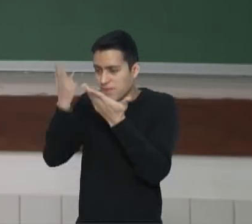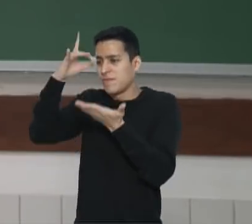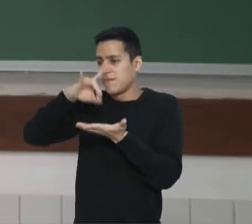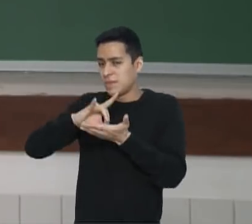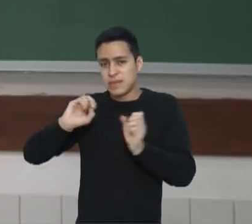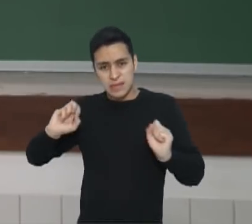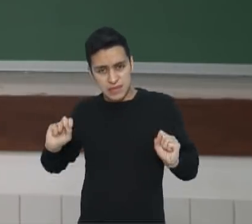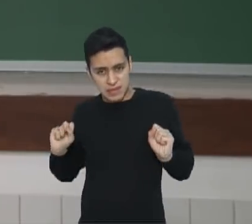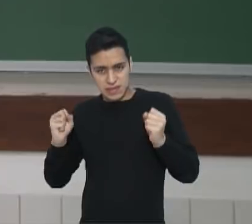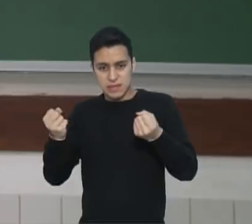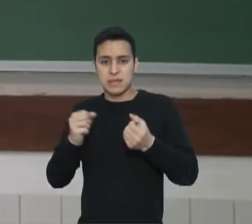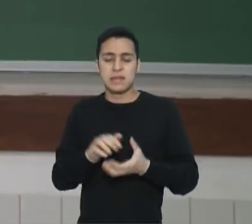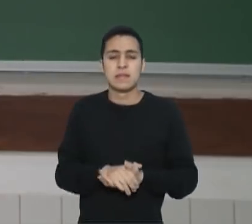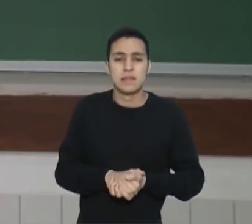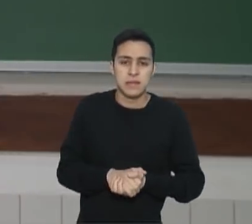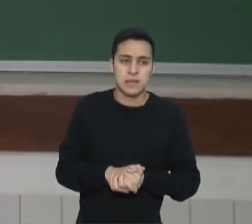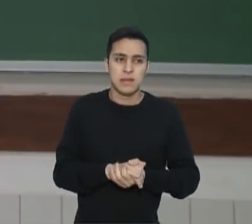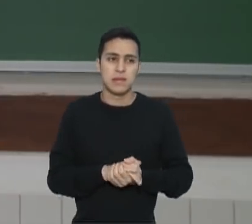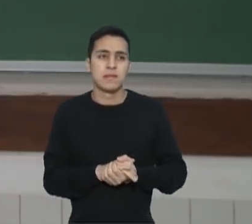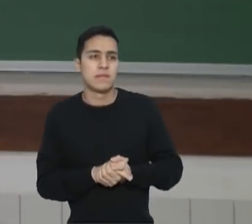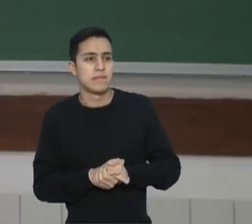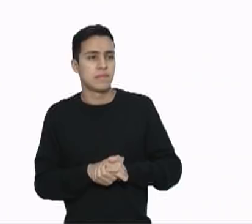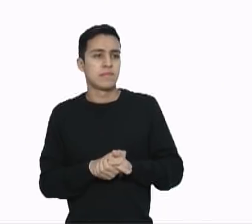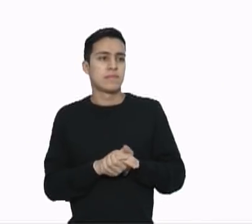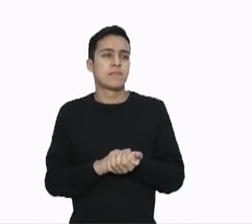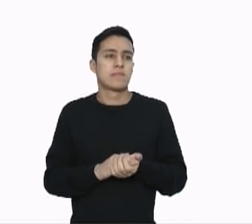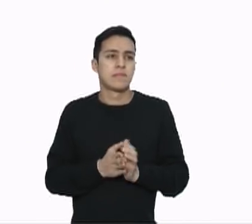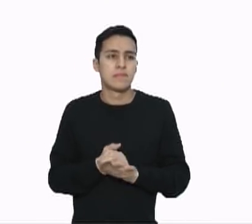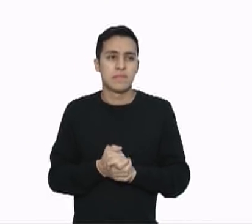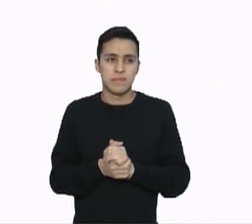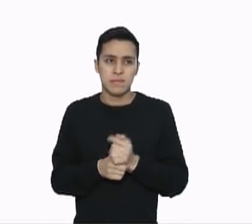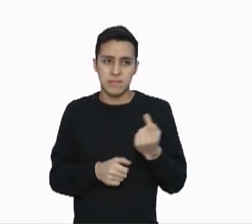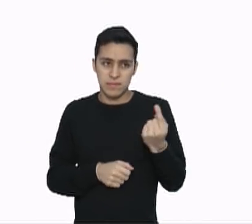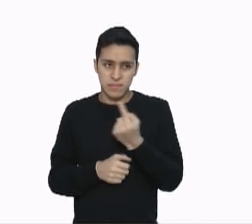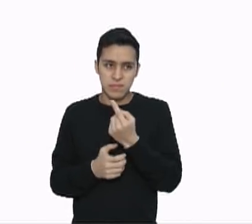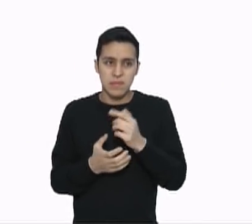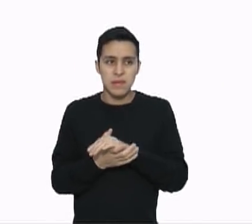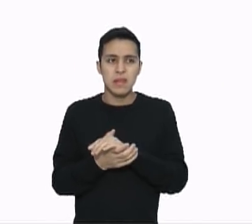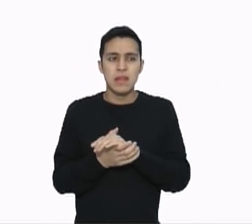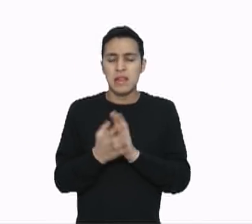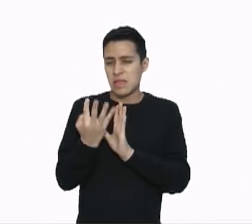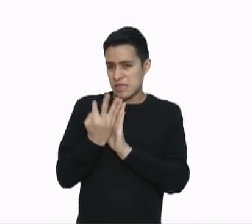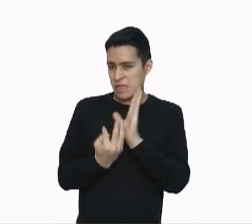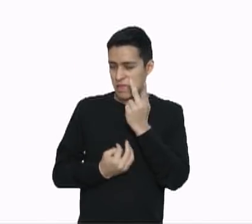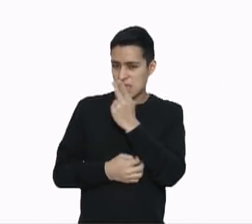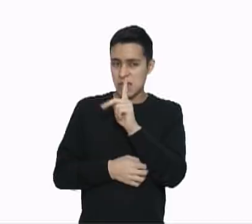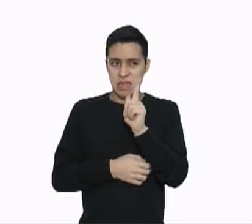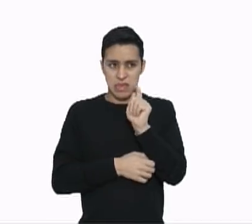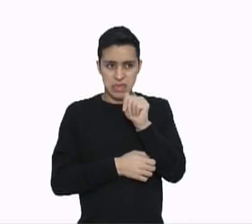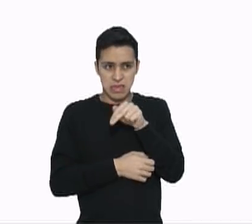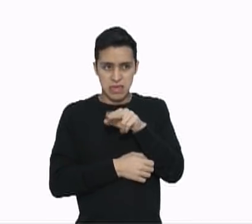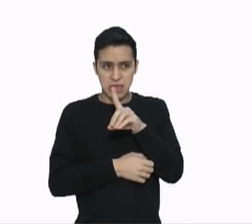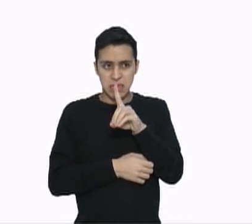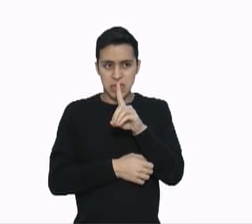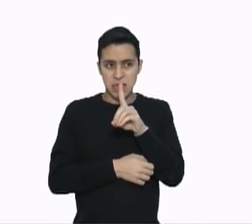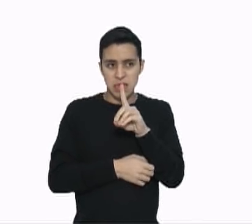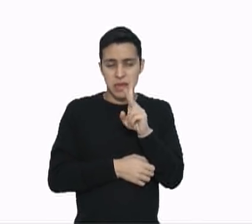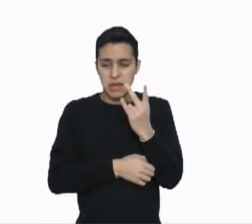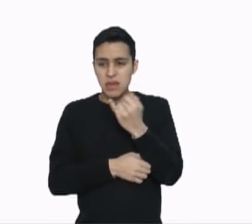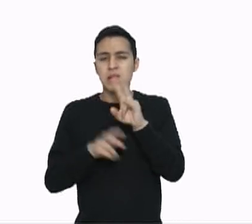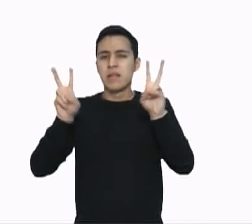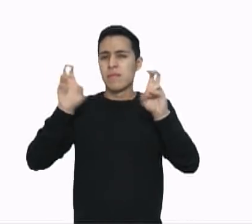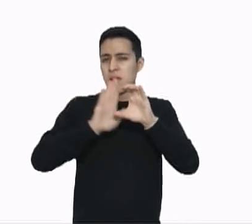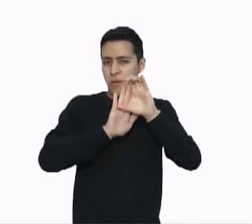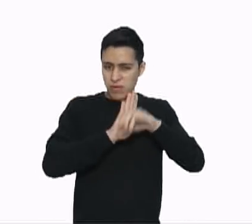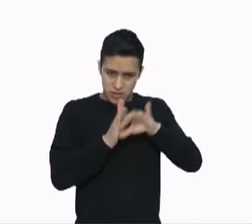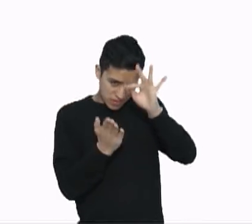aí uma flor em botão. Em Satyagraha também está contido o conceito de fé. Ele dizia que é o